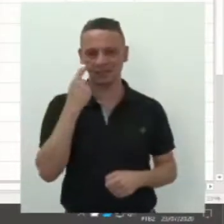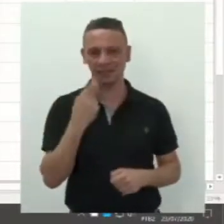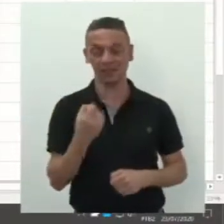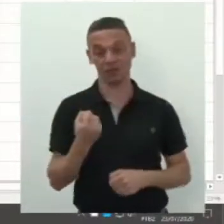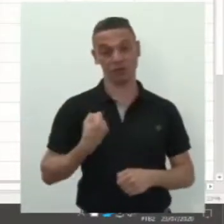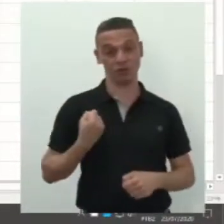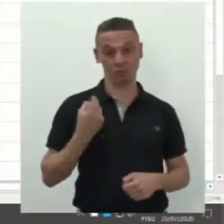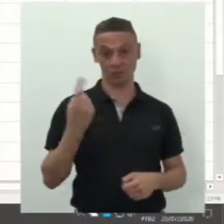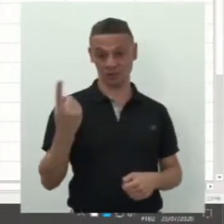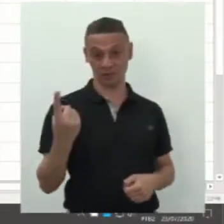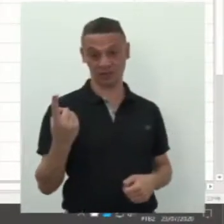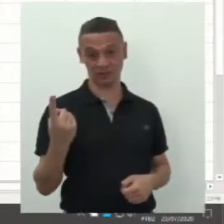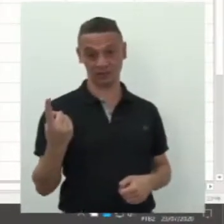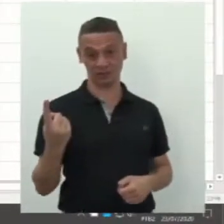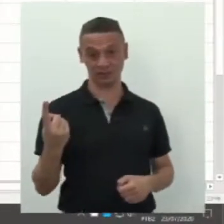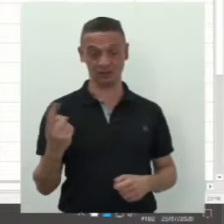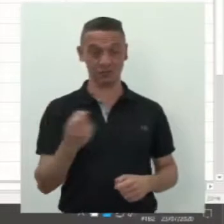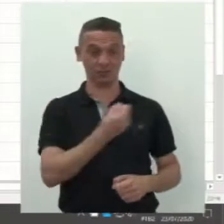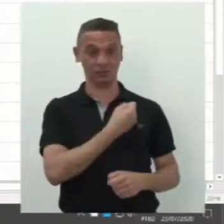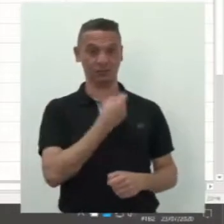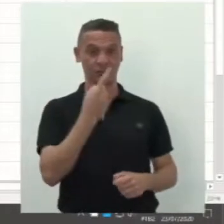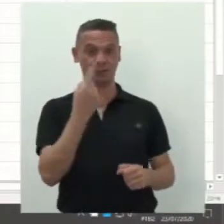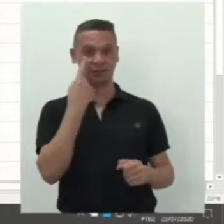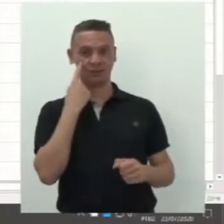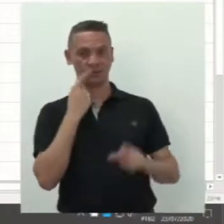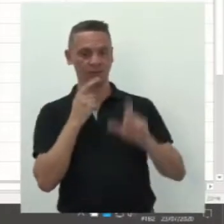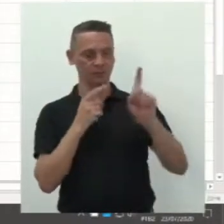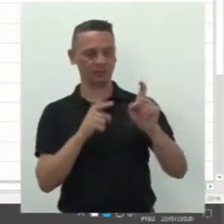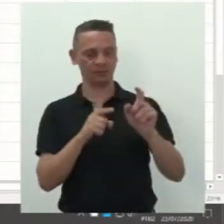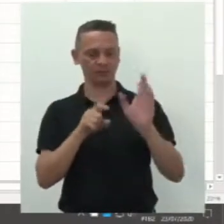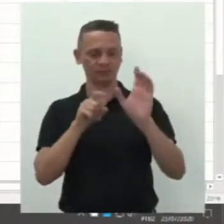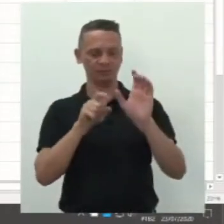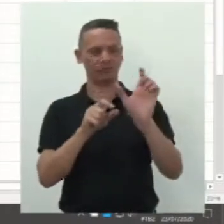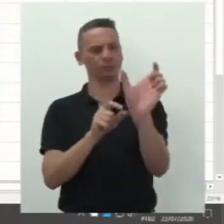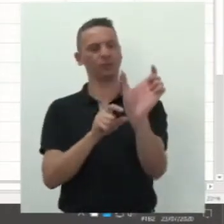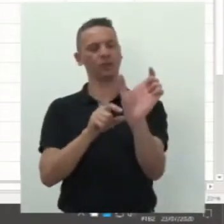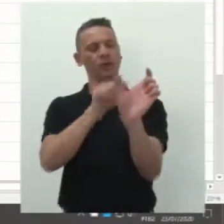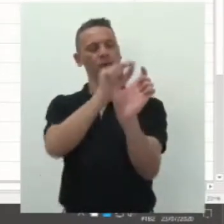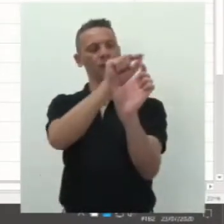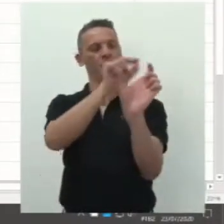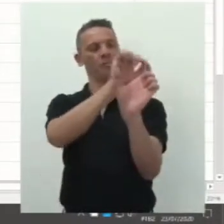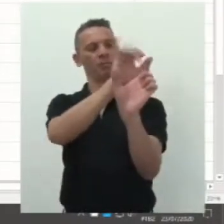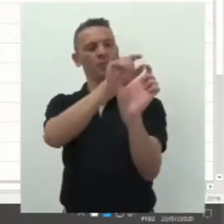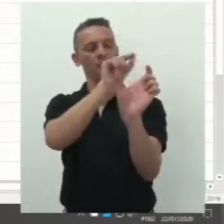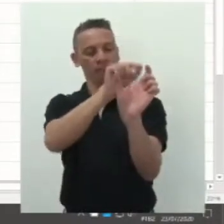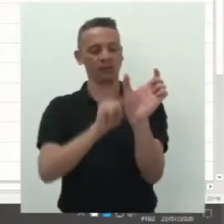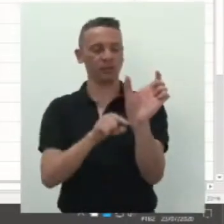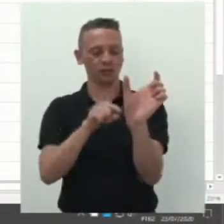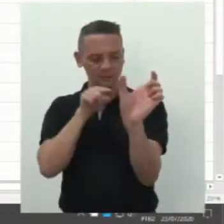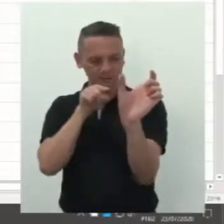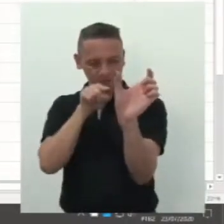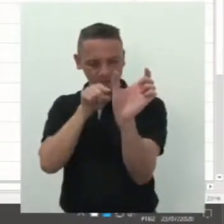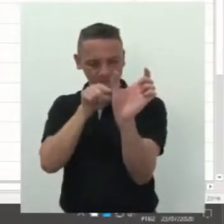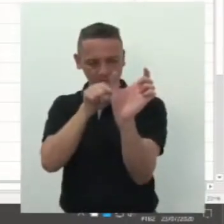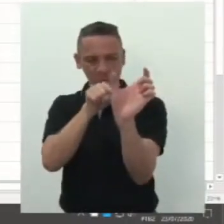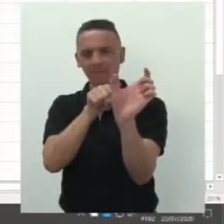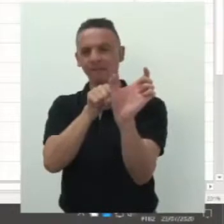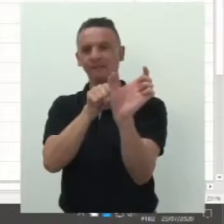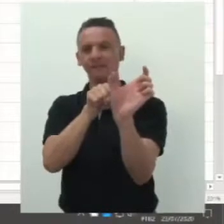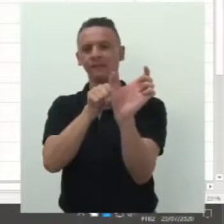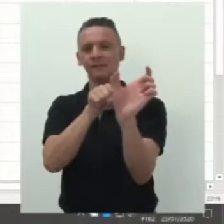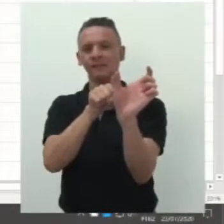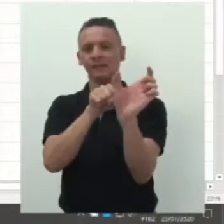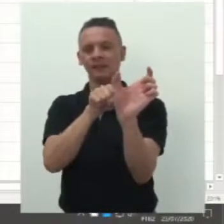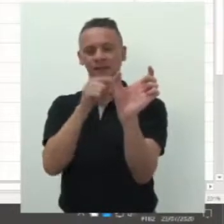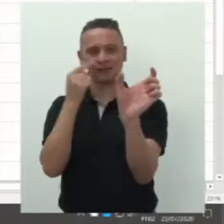número e arrastar esse número, ó, em vez de eu vir no canto inferior direito, eu via na borda da célula, tá